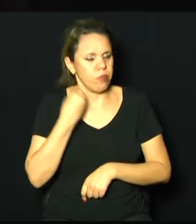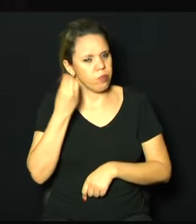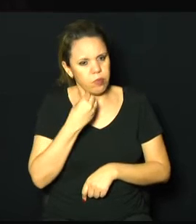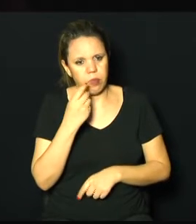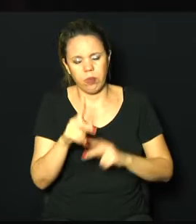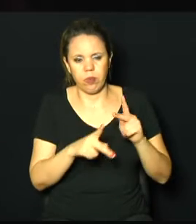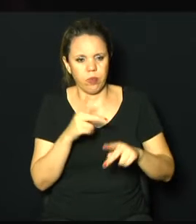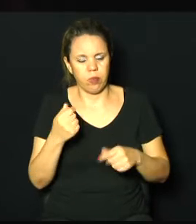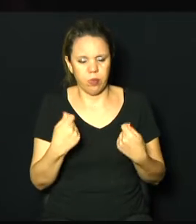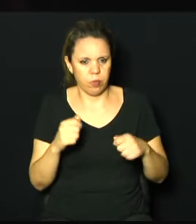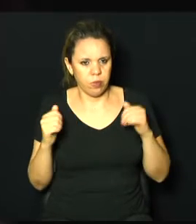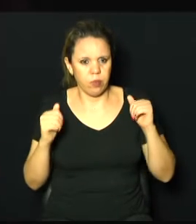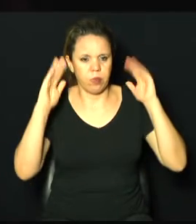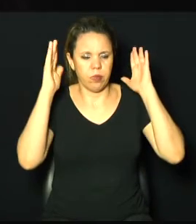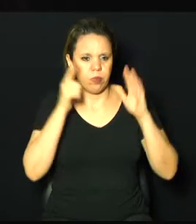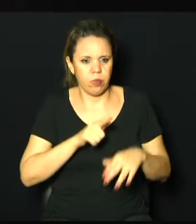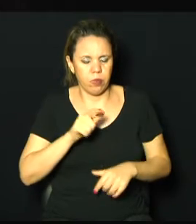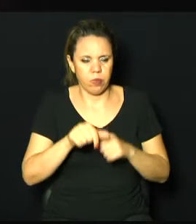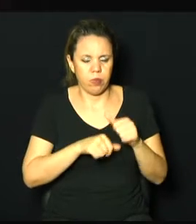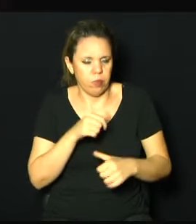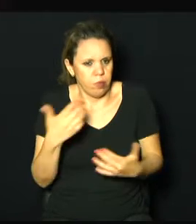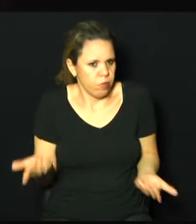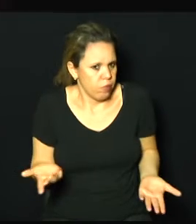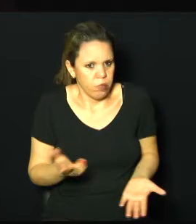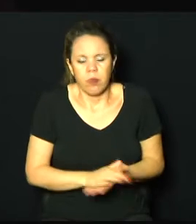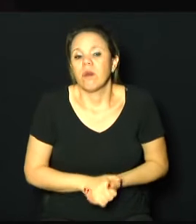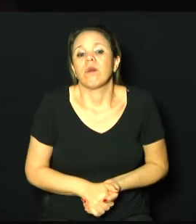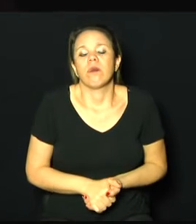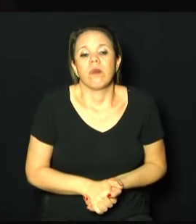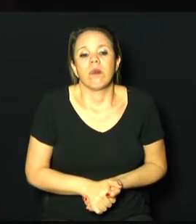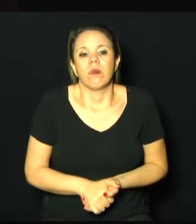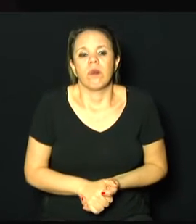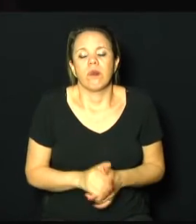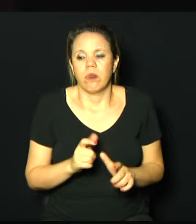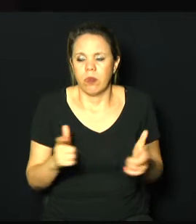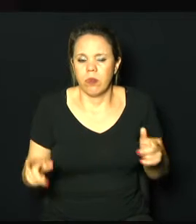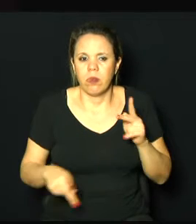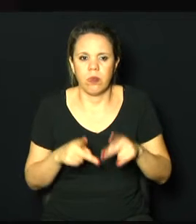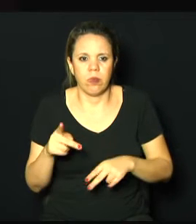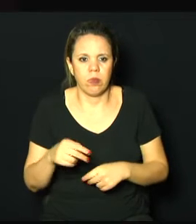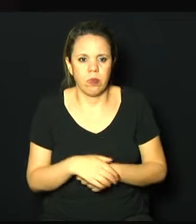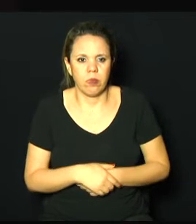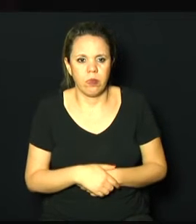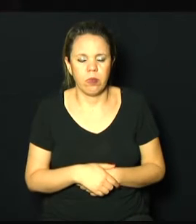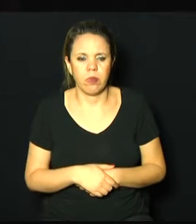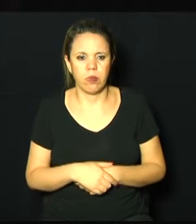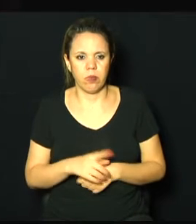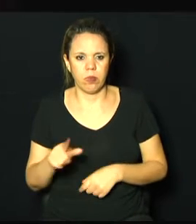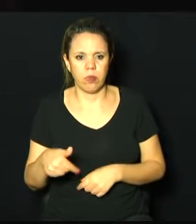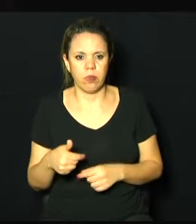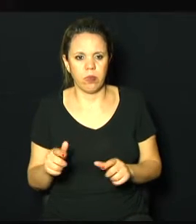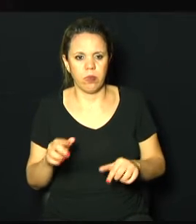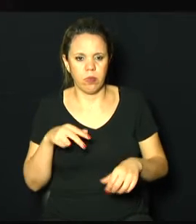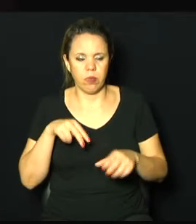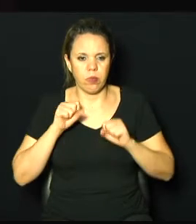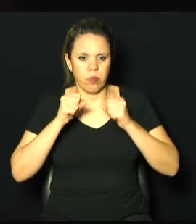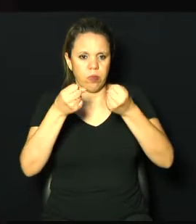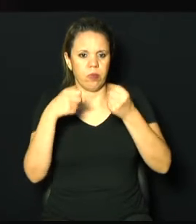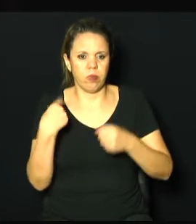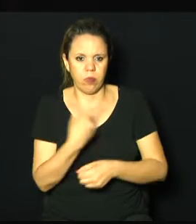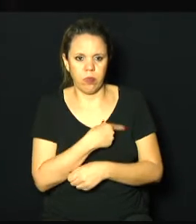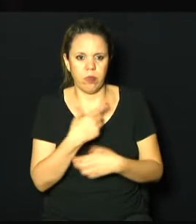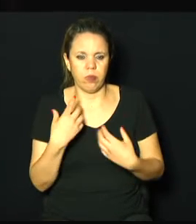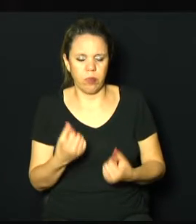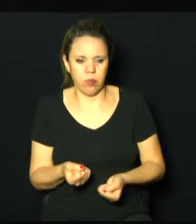pessoas precisam de mais ainda para conseguir uma mudança, mas que a maioria das pessoas vão sair dessa mais fortalecida. Nós